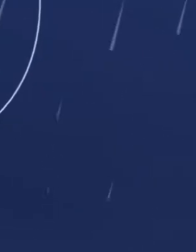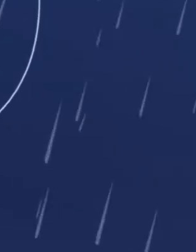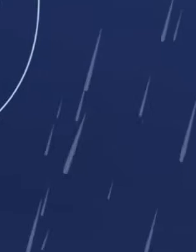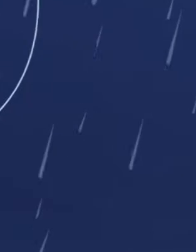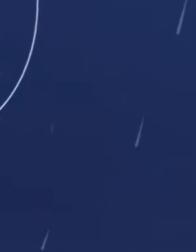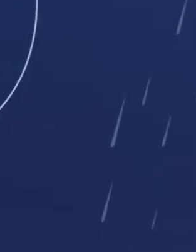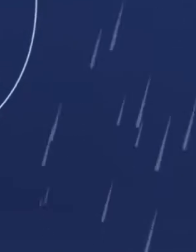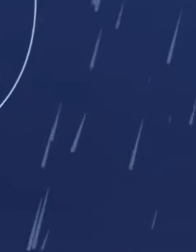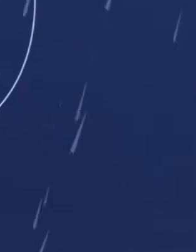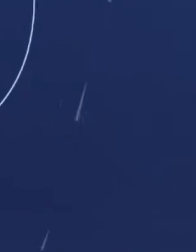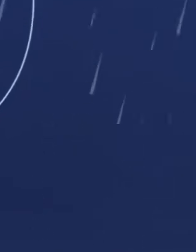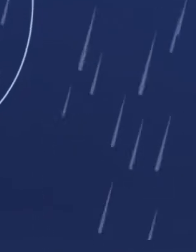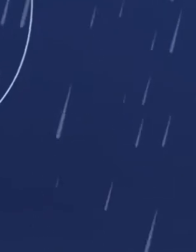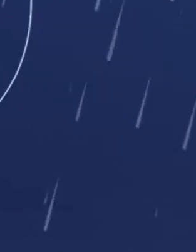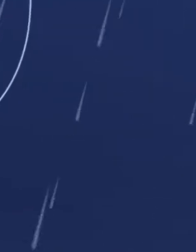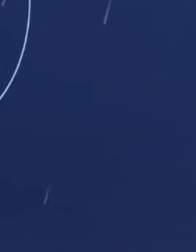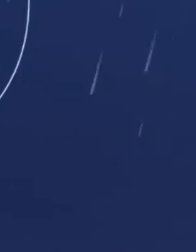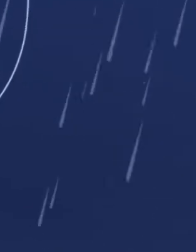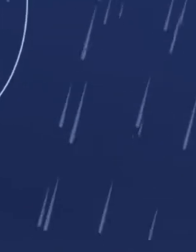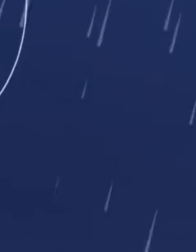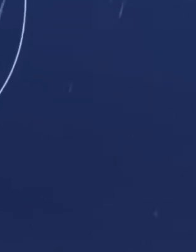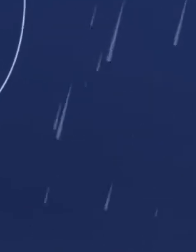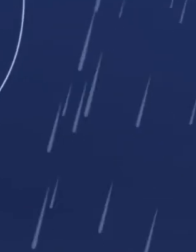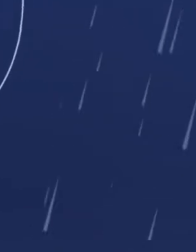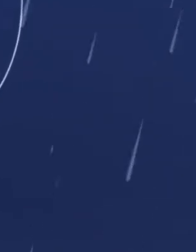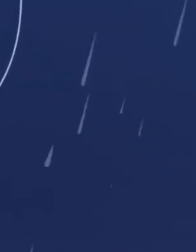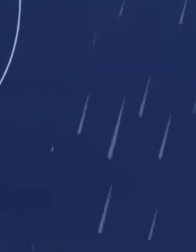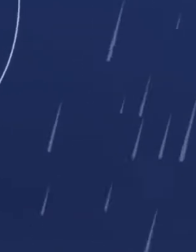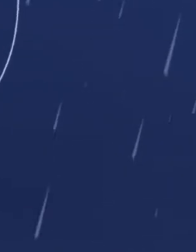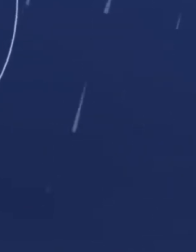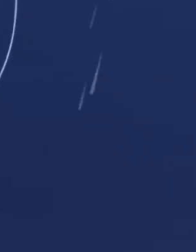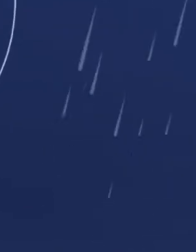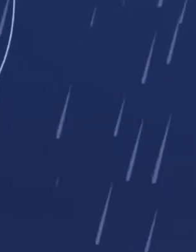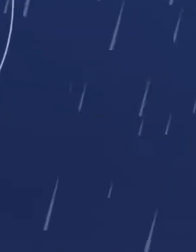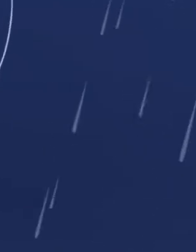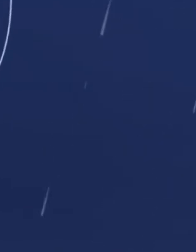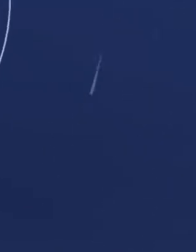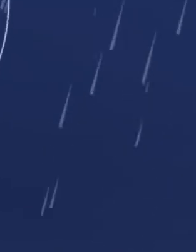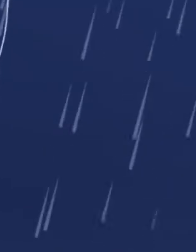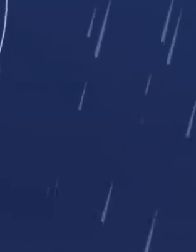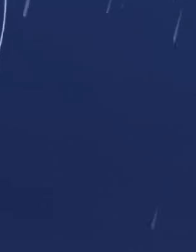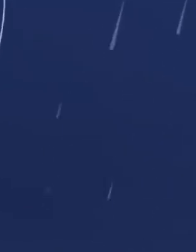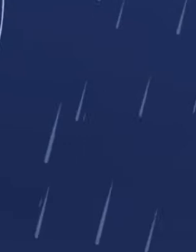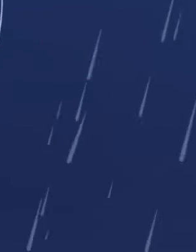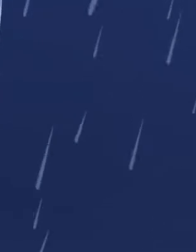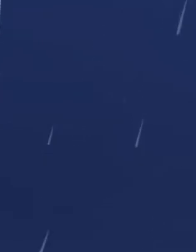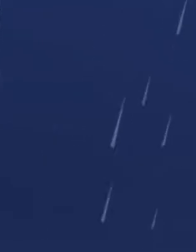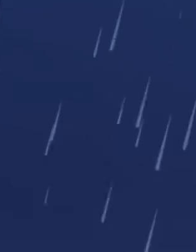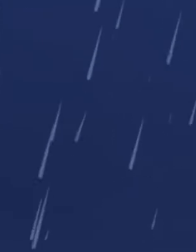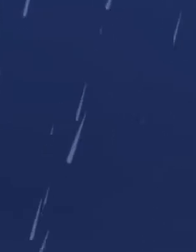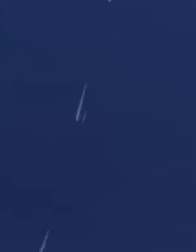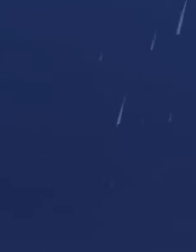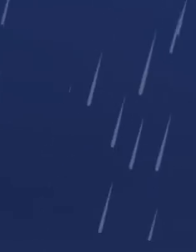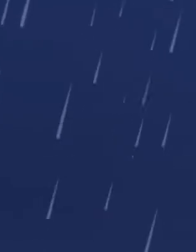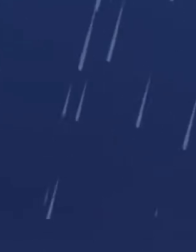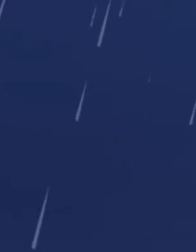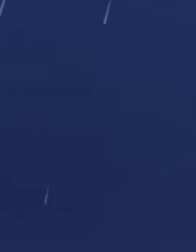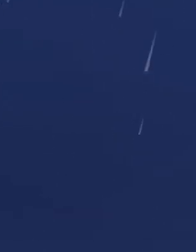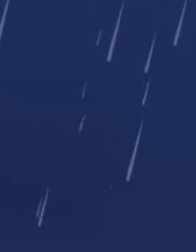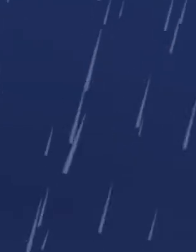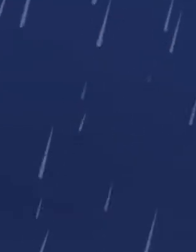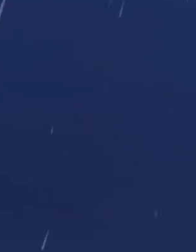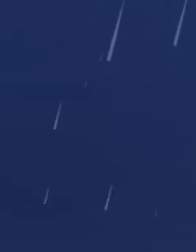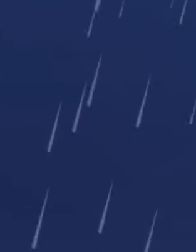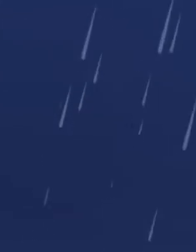Monte Carmelo, de manhã, à tarde e à noite, a previsão é de céu nublado com pancadas de chuva. A temperatura varia entre